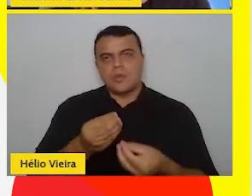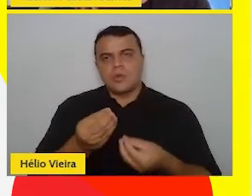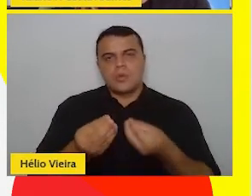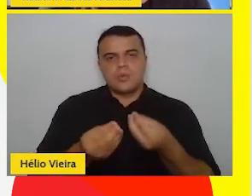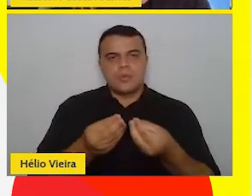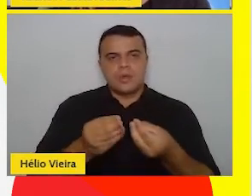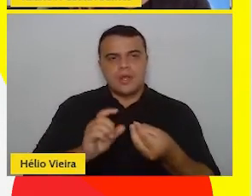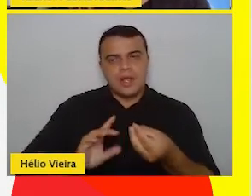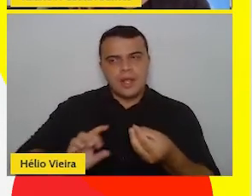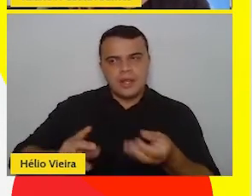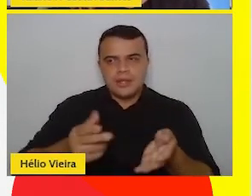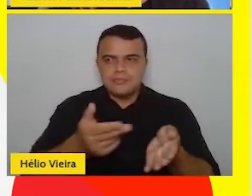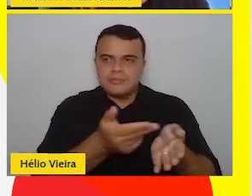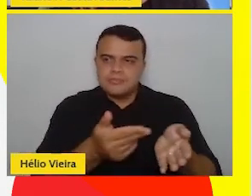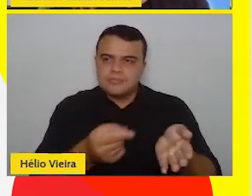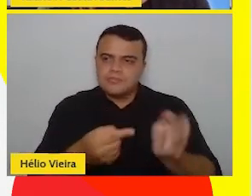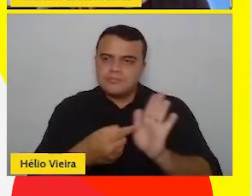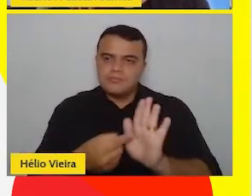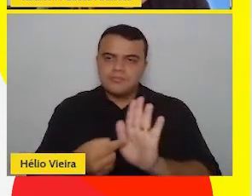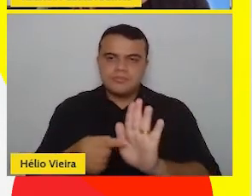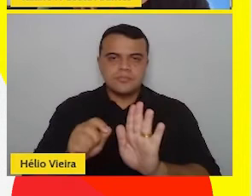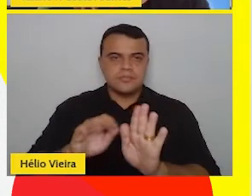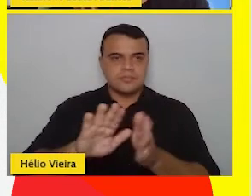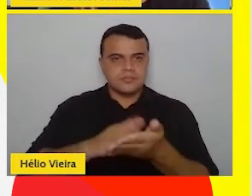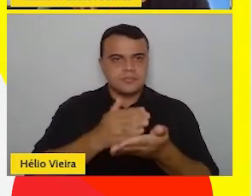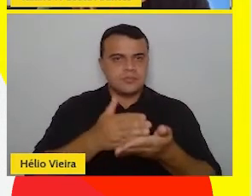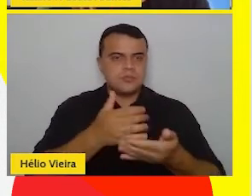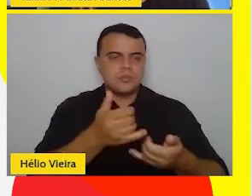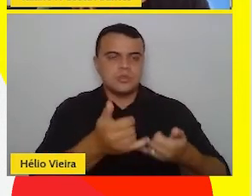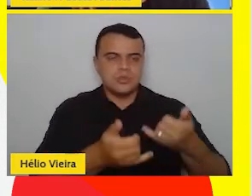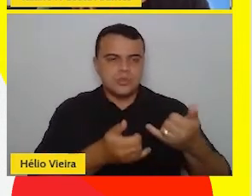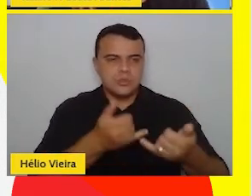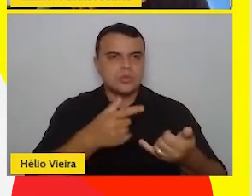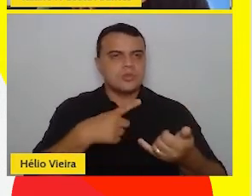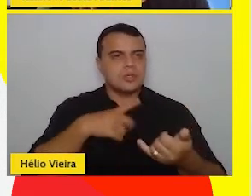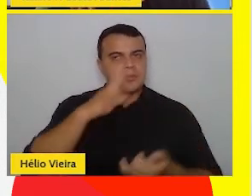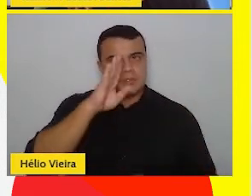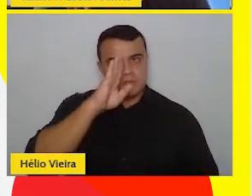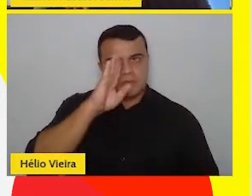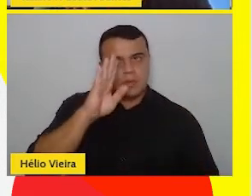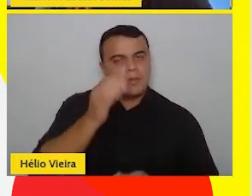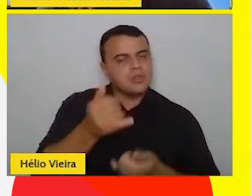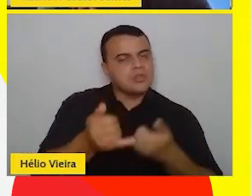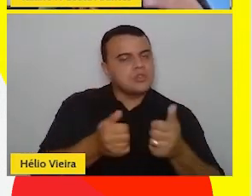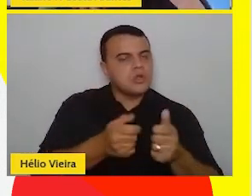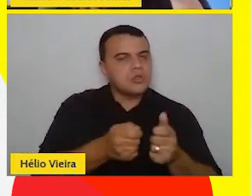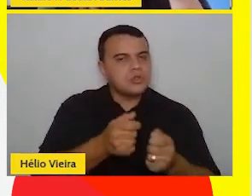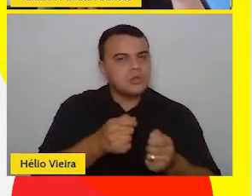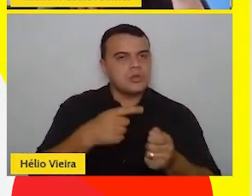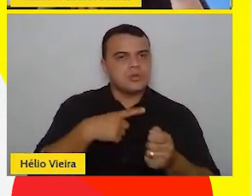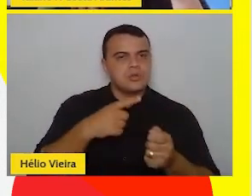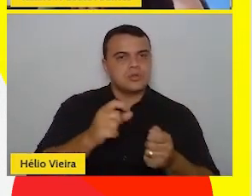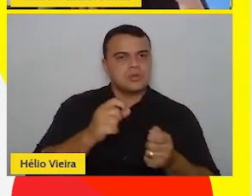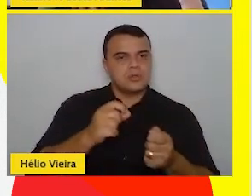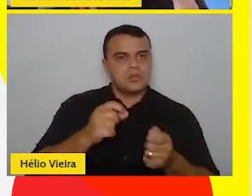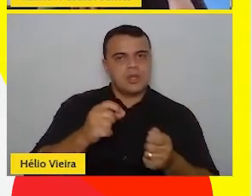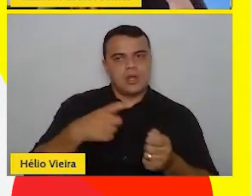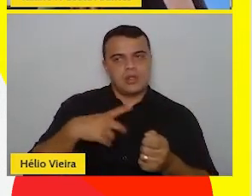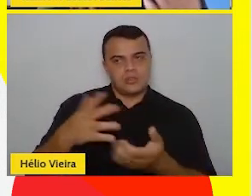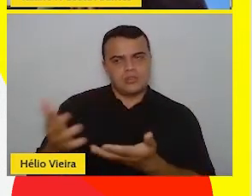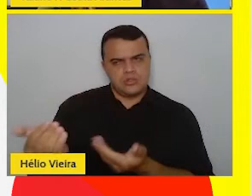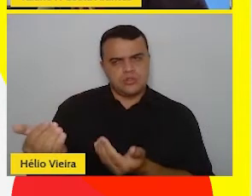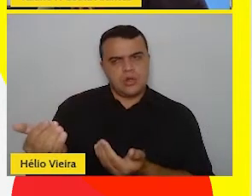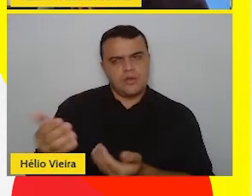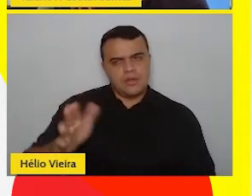traz alguns elementos de alguns jogos, né? Principalmente jogos que os crianças